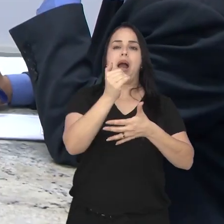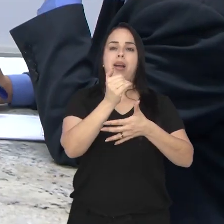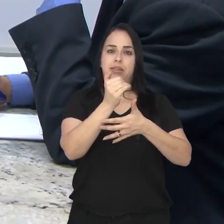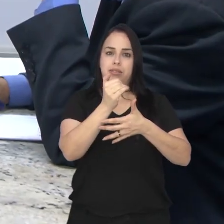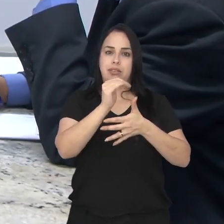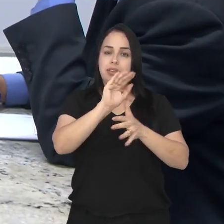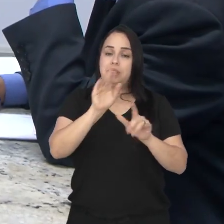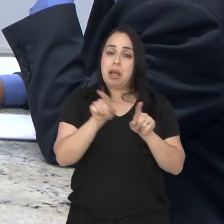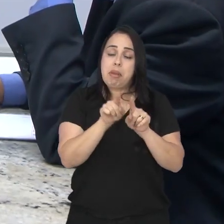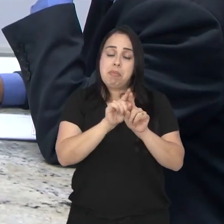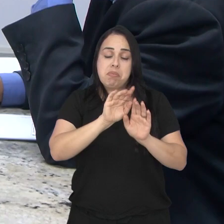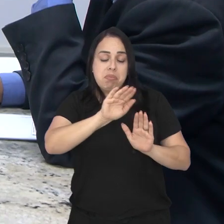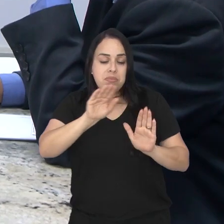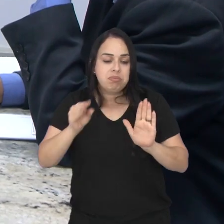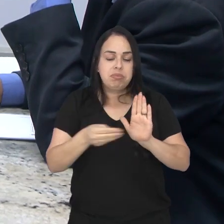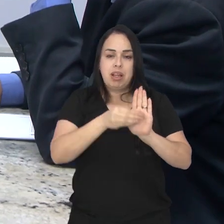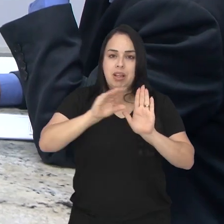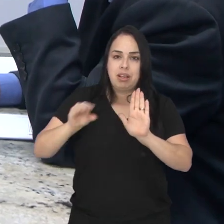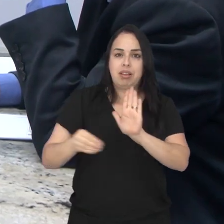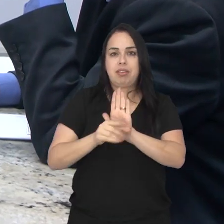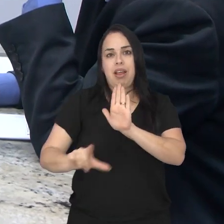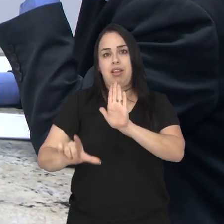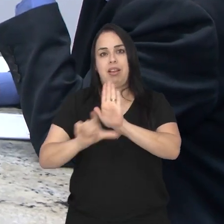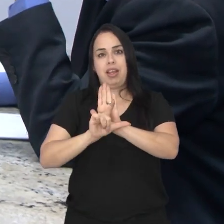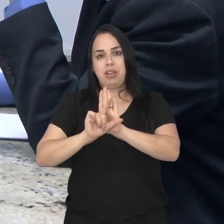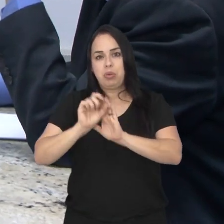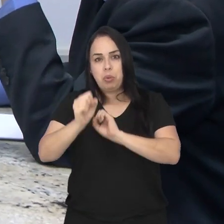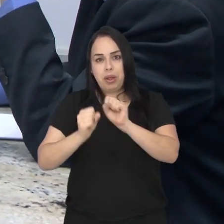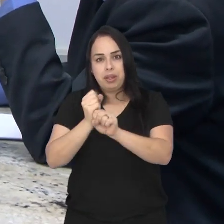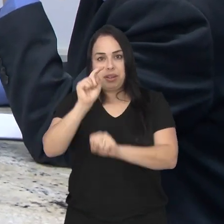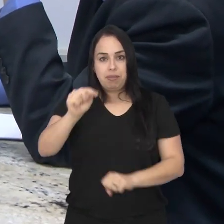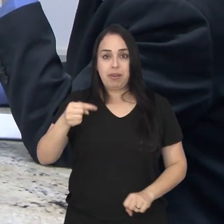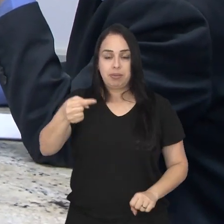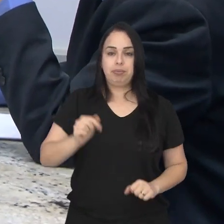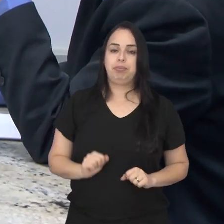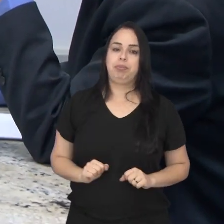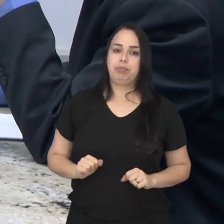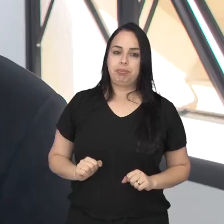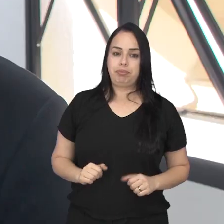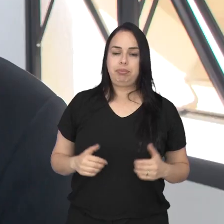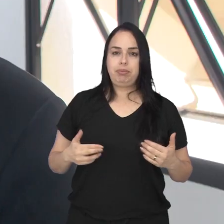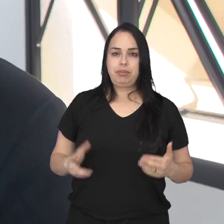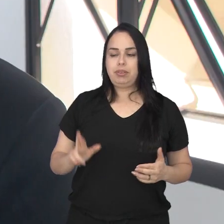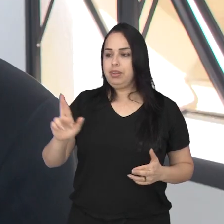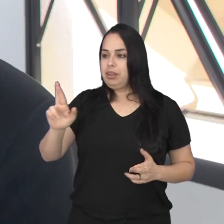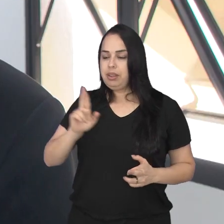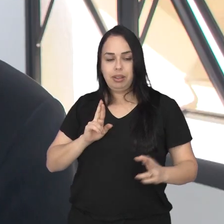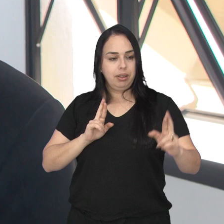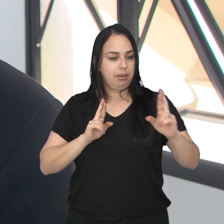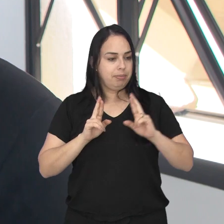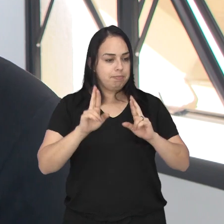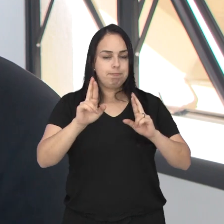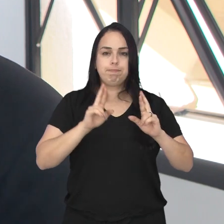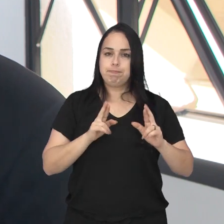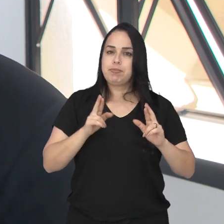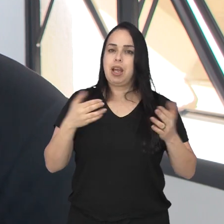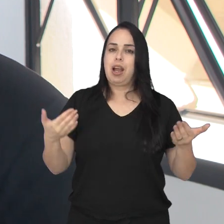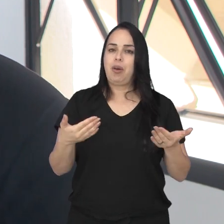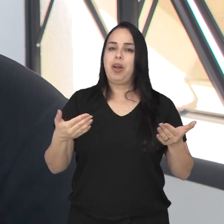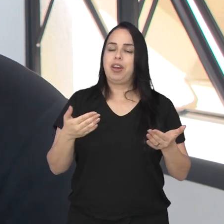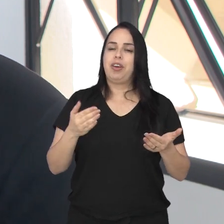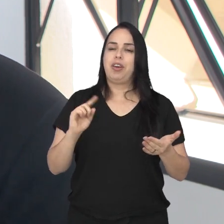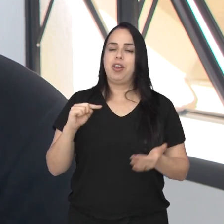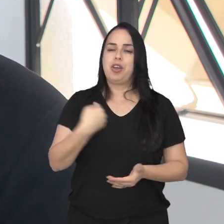deveriam ser elencadas nas diretrizes da LDO de 2024 a partir dessas respostas e